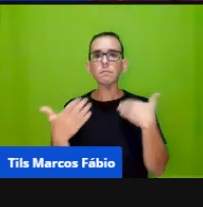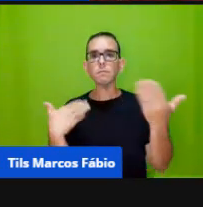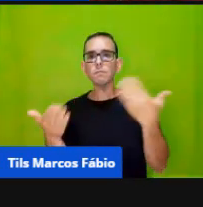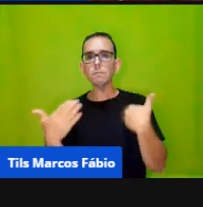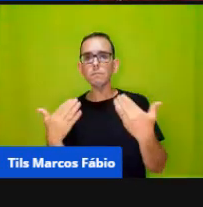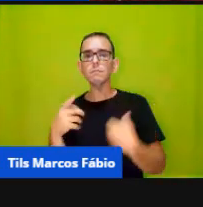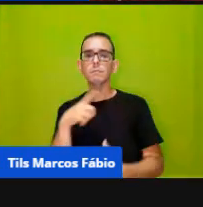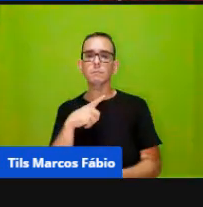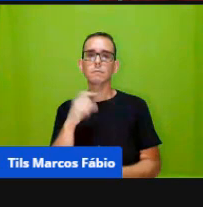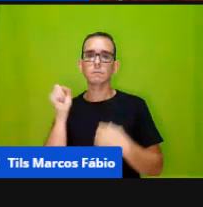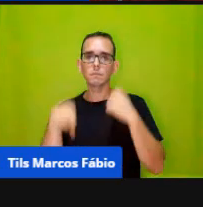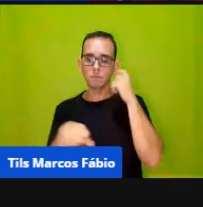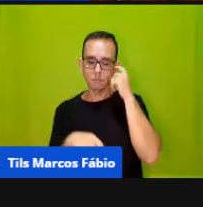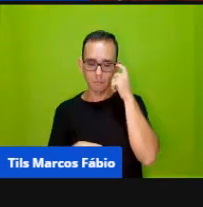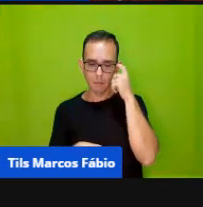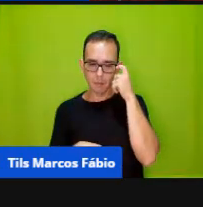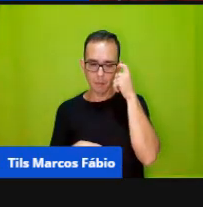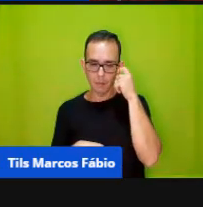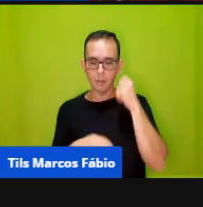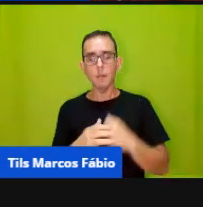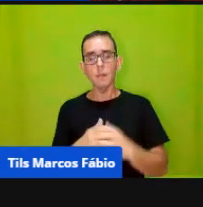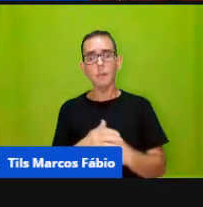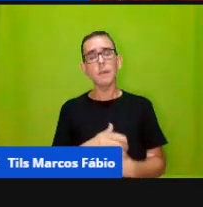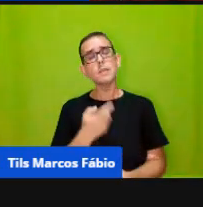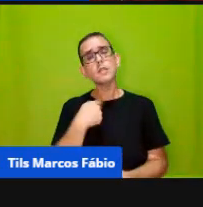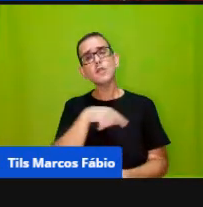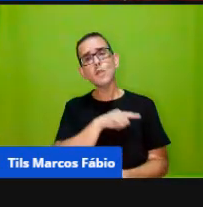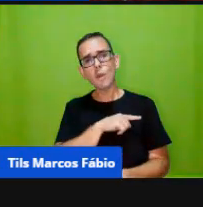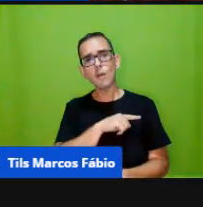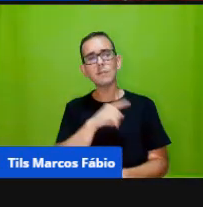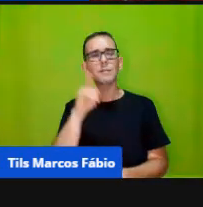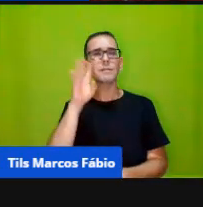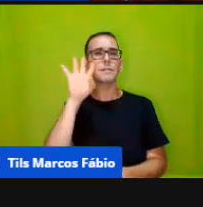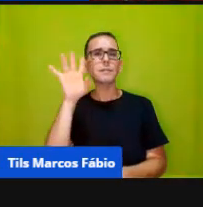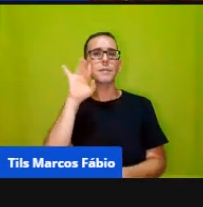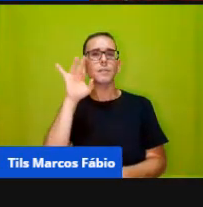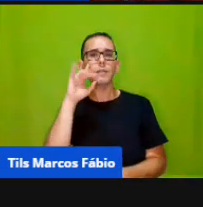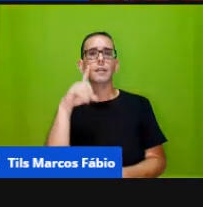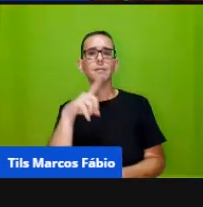trazer. E aí a gente vai, na teoria, né?